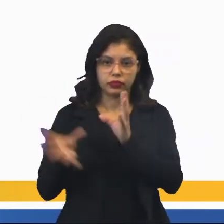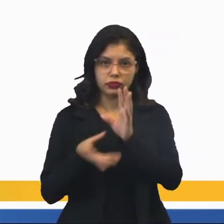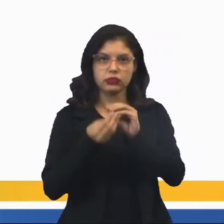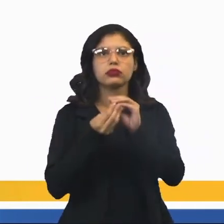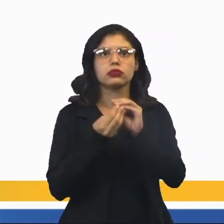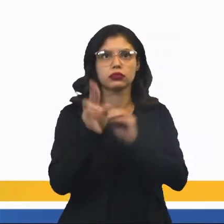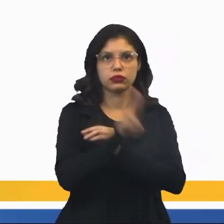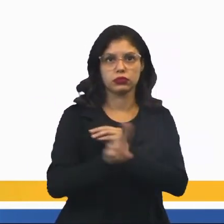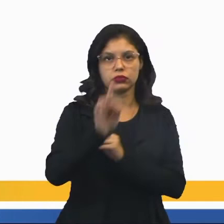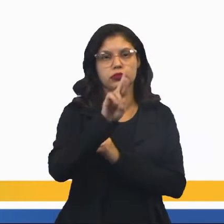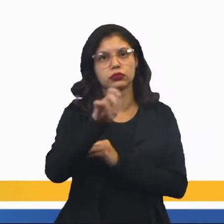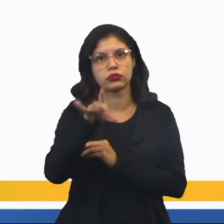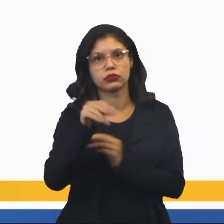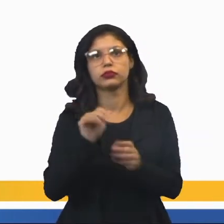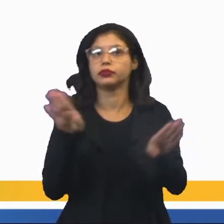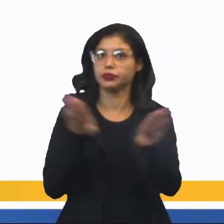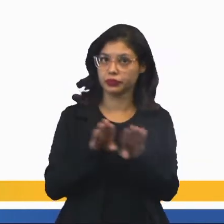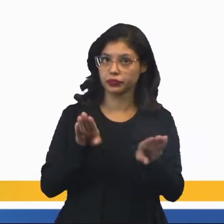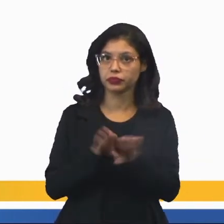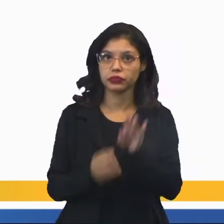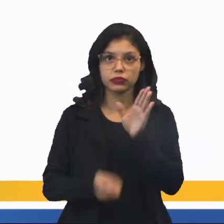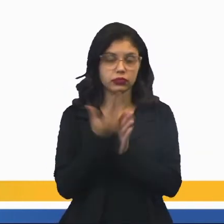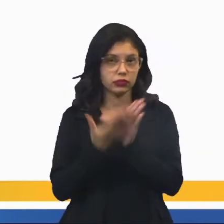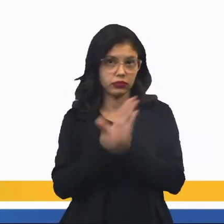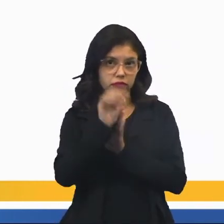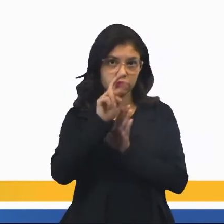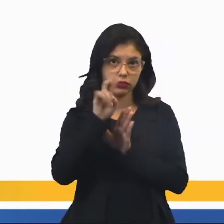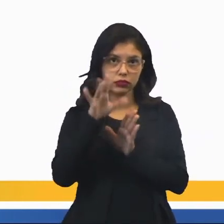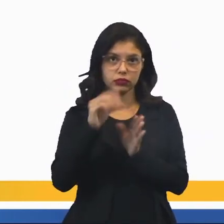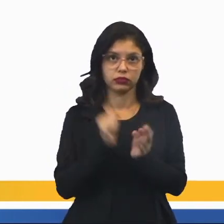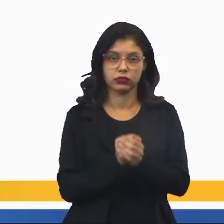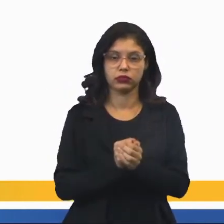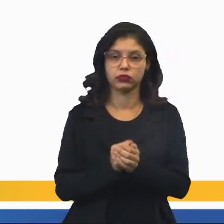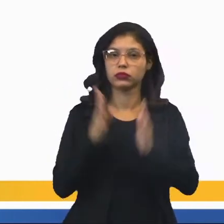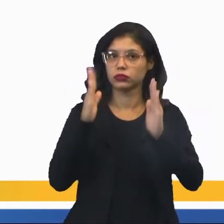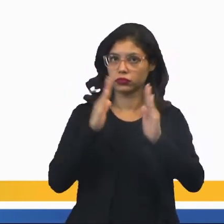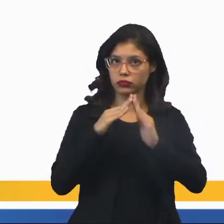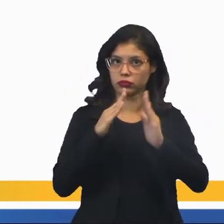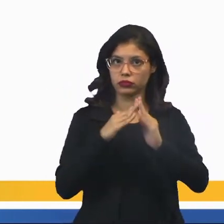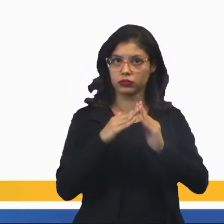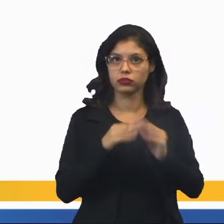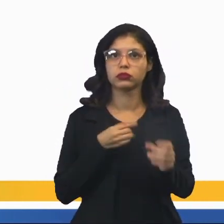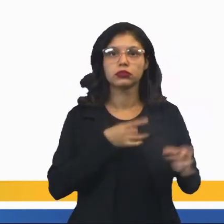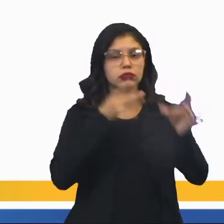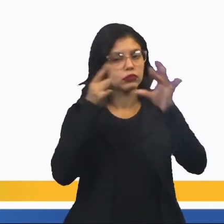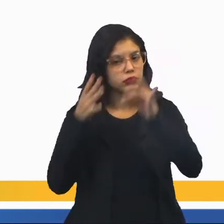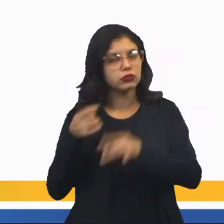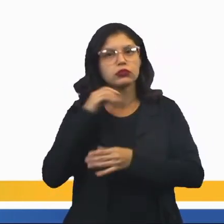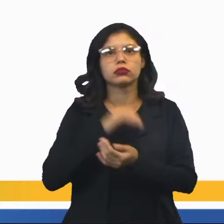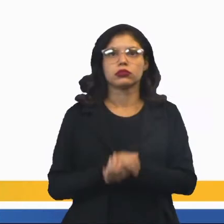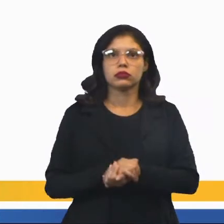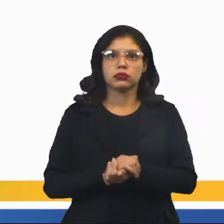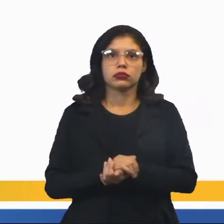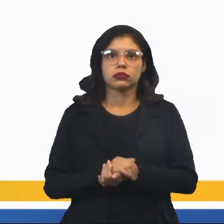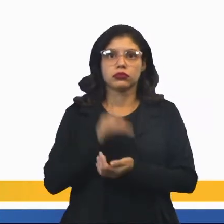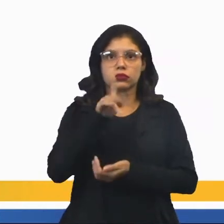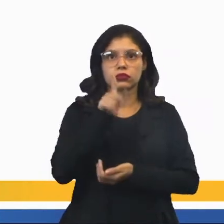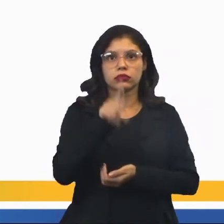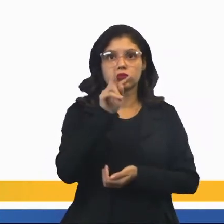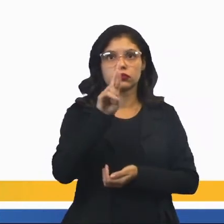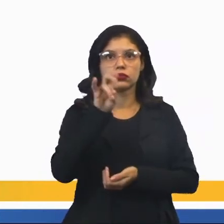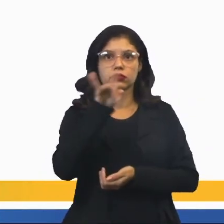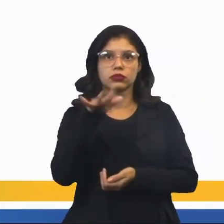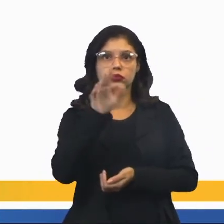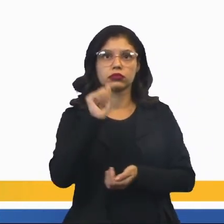nos rituais e também para a produção de utensílios domésticos e na comercialização. Os carajás